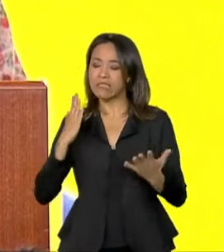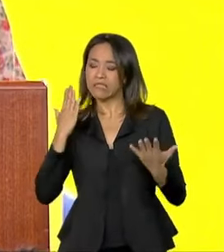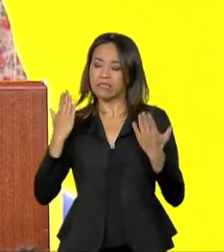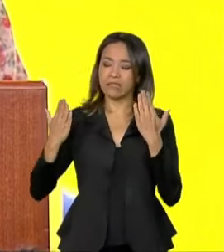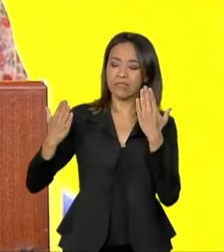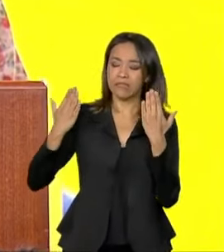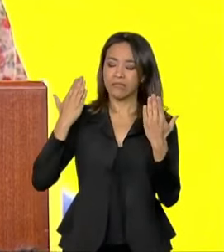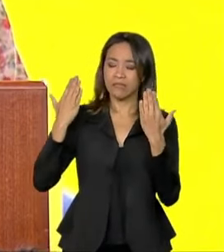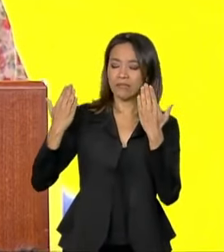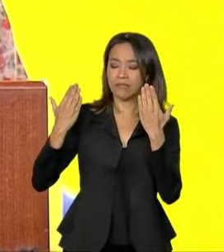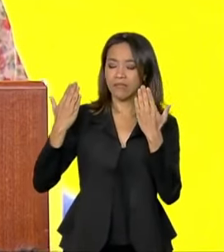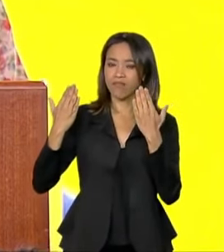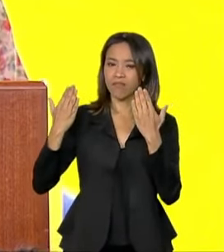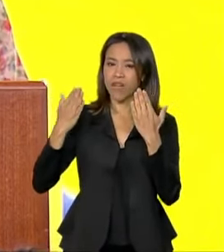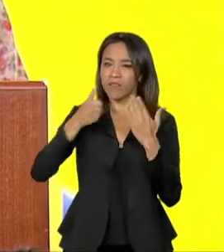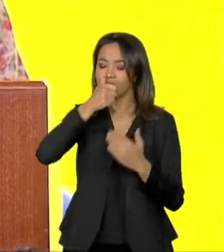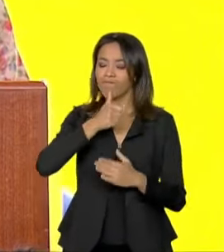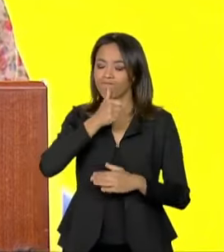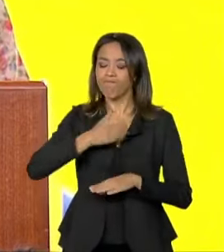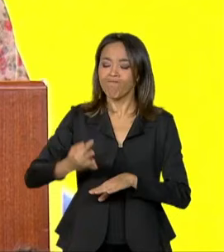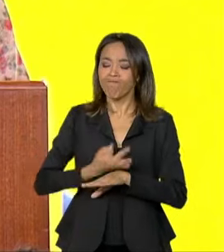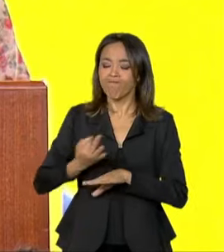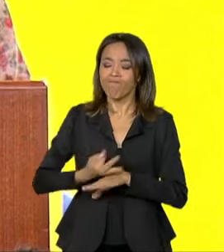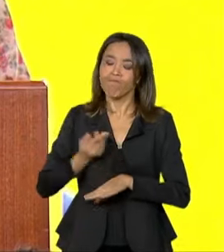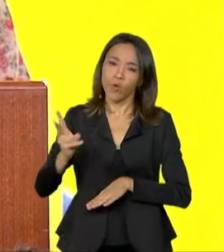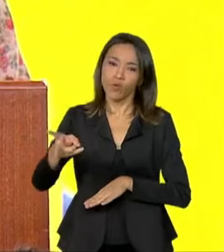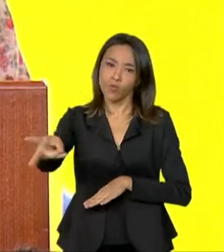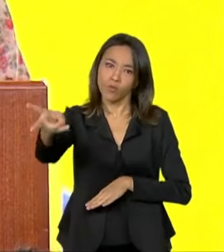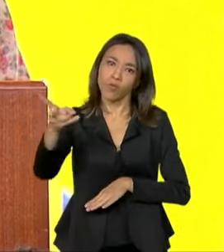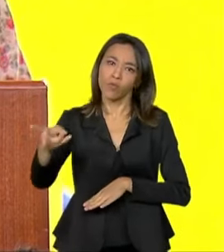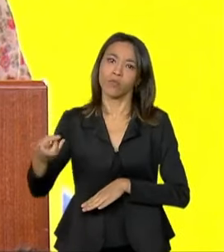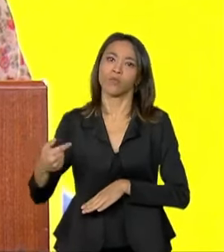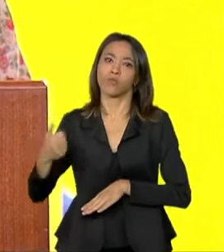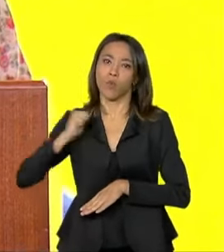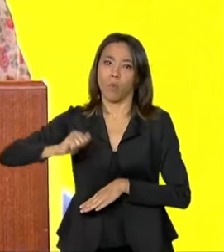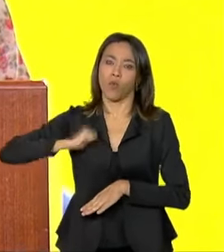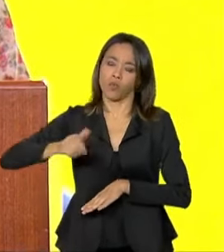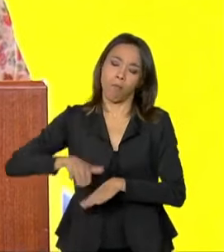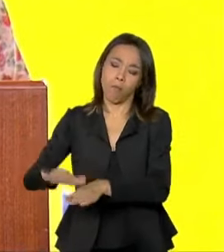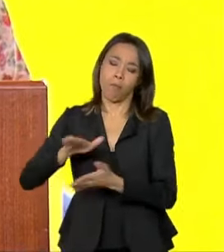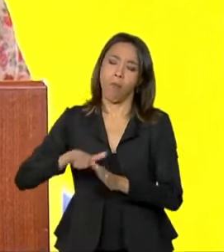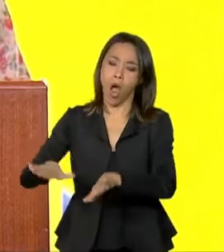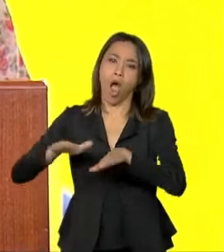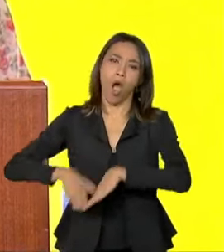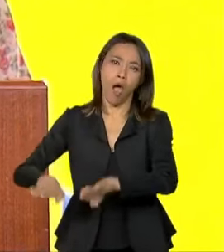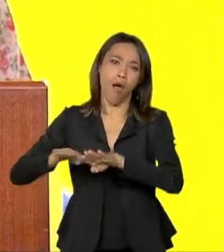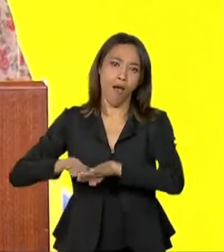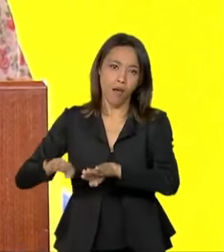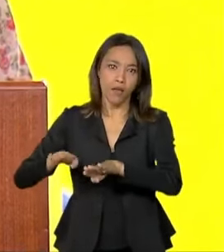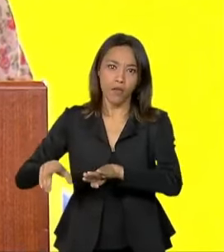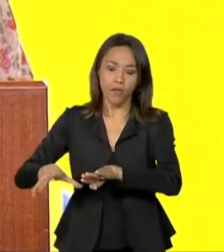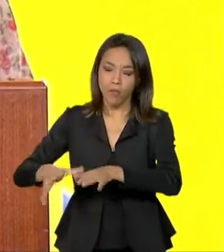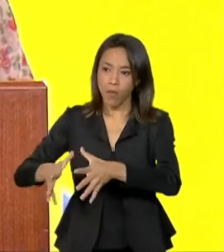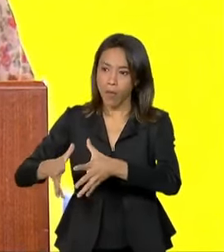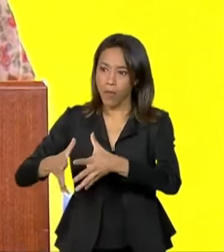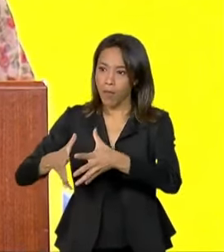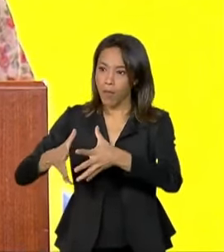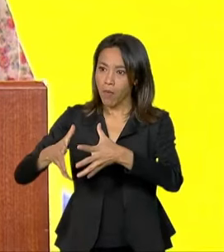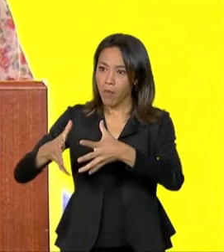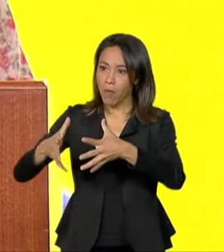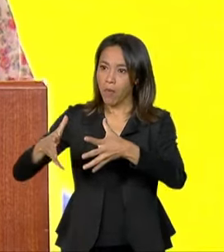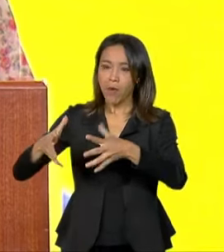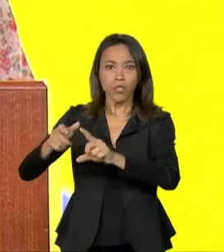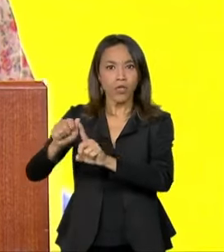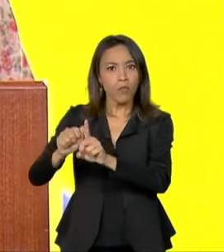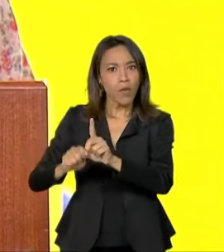Só que nós continuamos. E a coisa foi aumentando de tal forma, e tinha mês que a